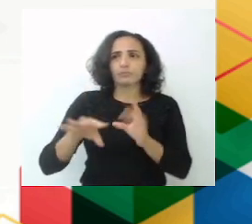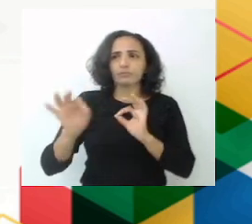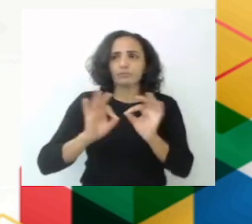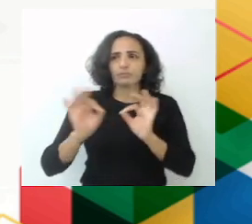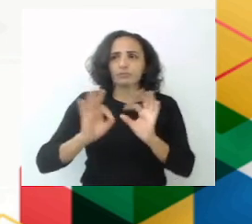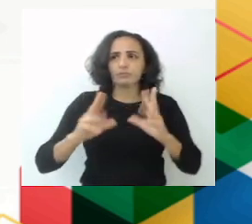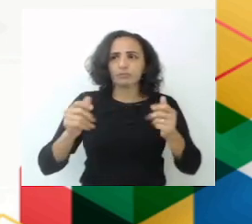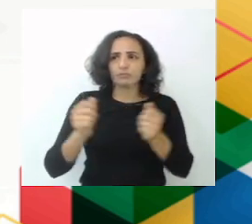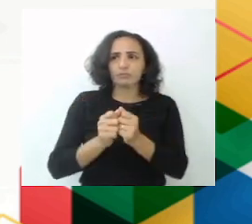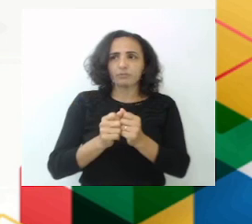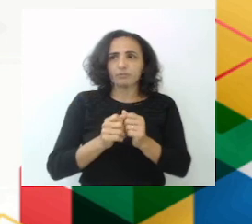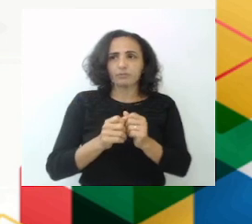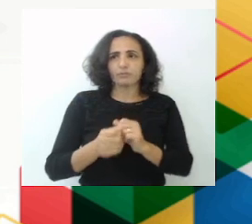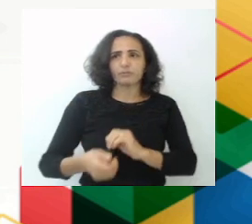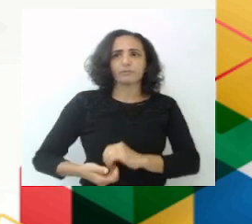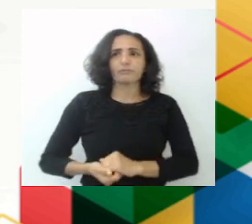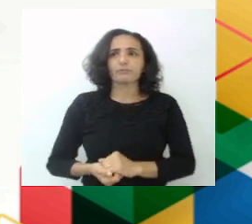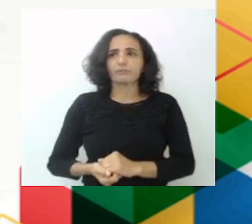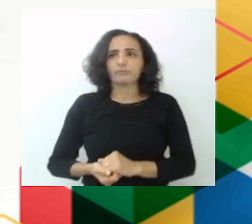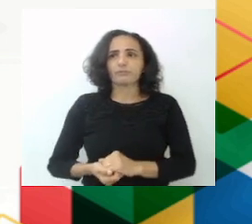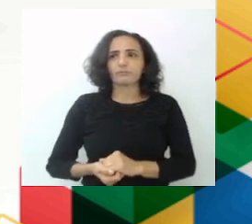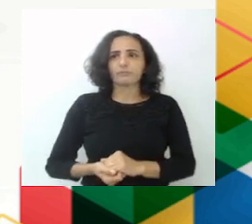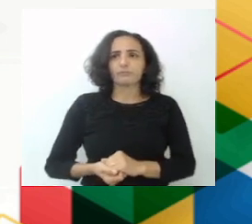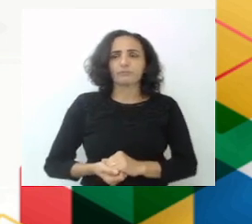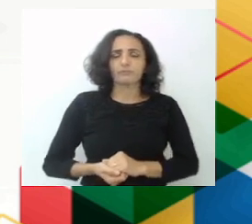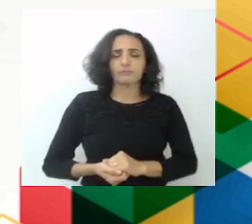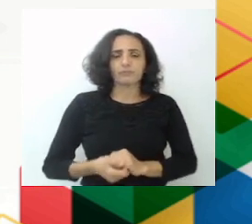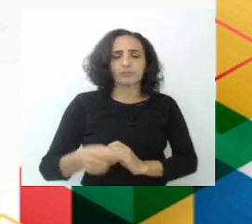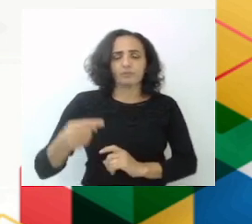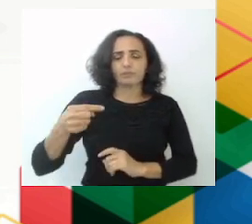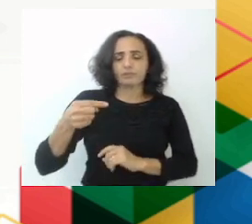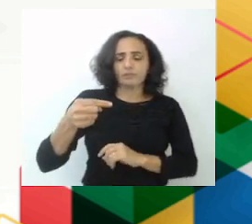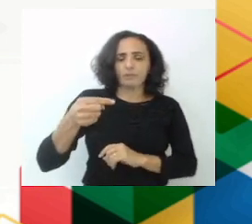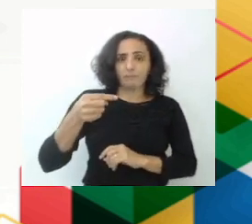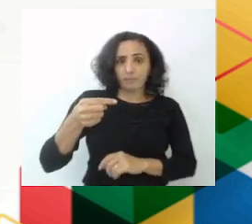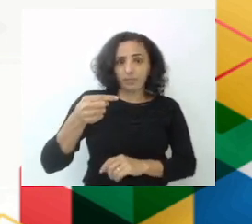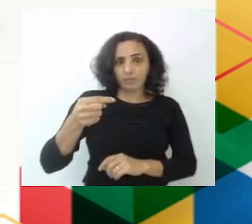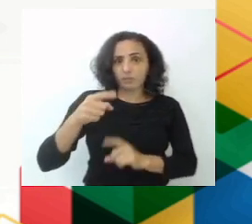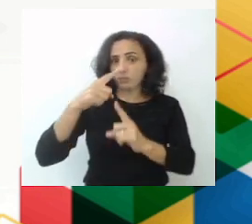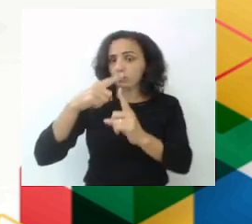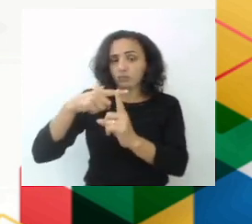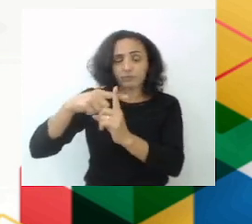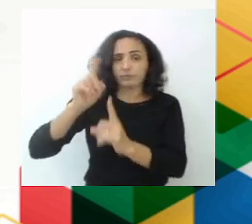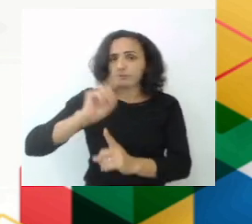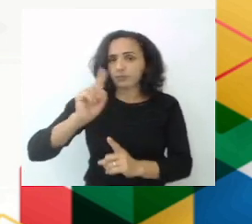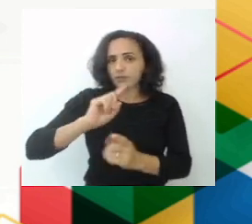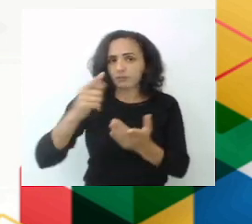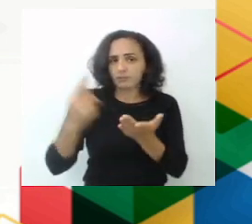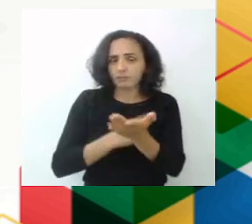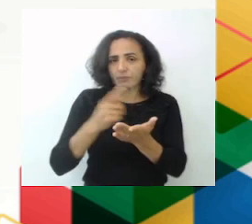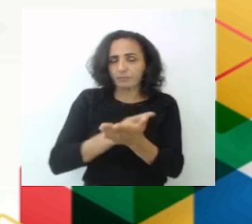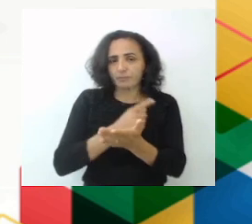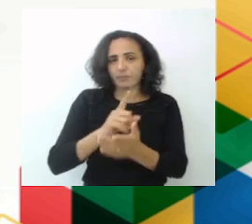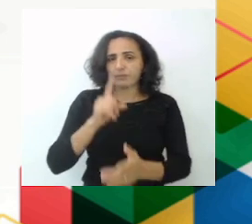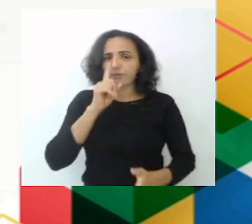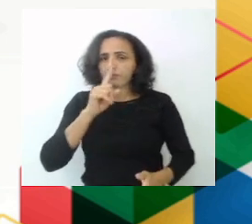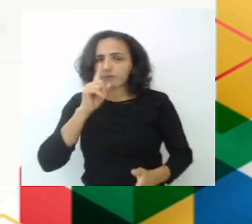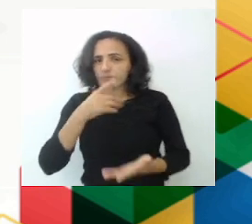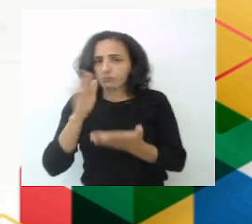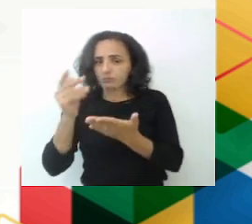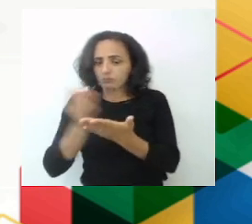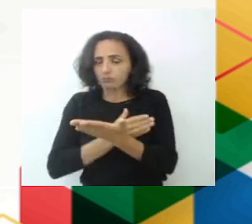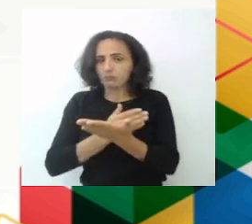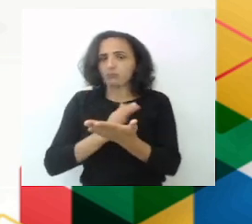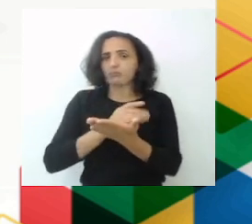que tem uma diferençazinha, é menos 1, beleza? Só para sair tudo nos conformes. Então tá aí, o que é que eu vou fazer agora? Eu